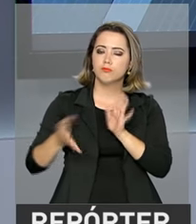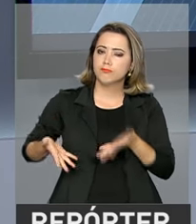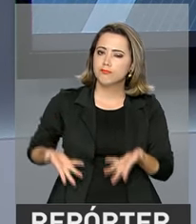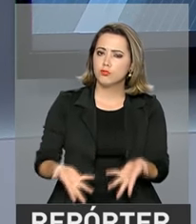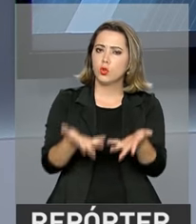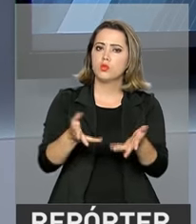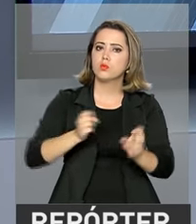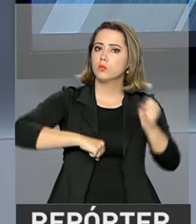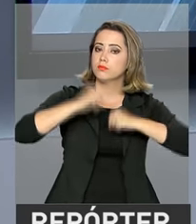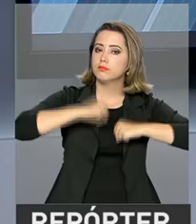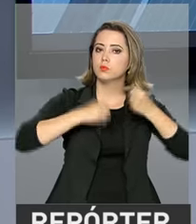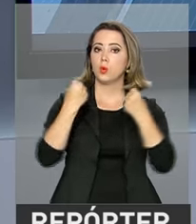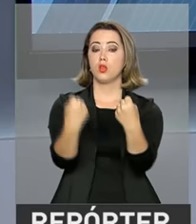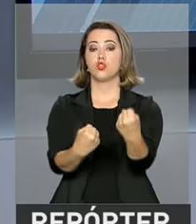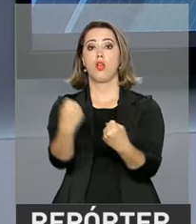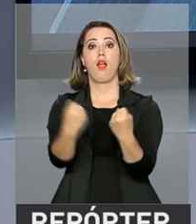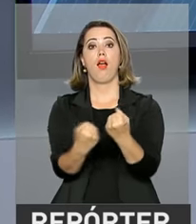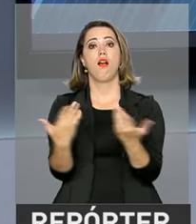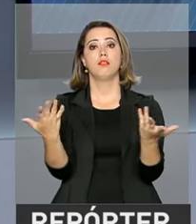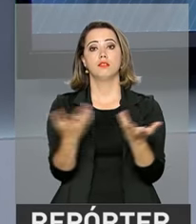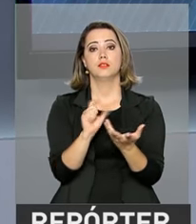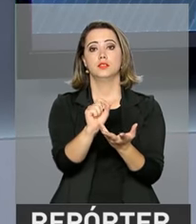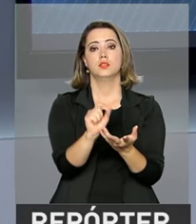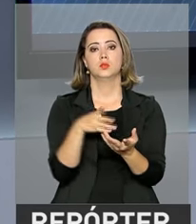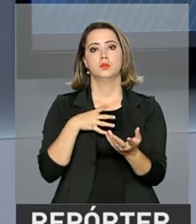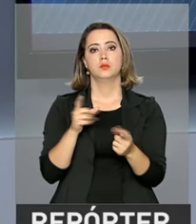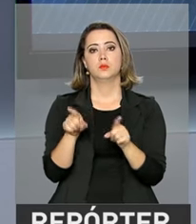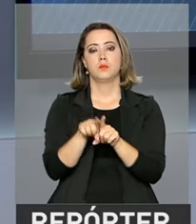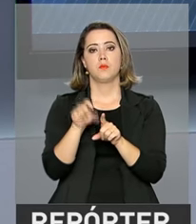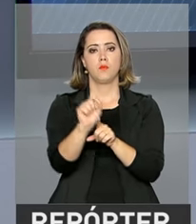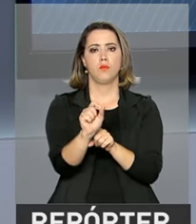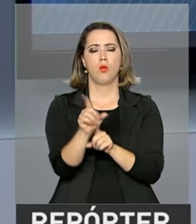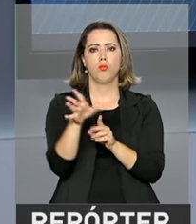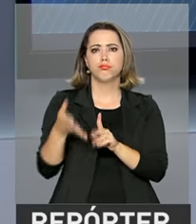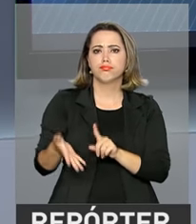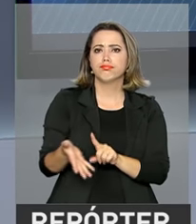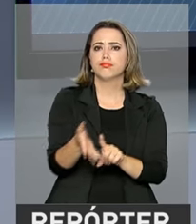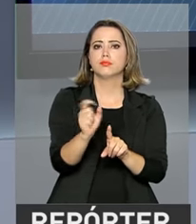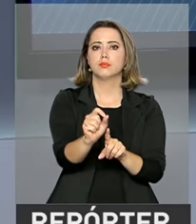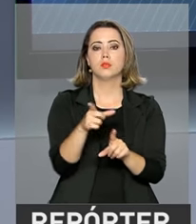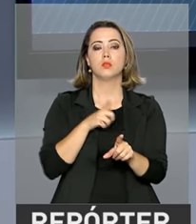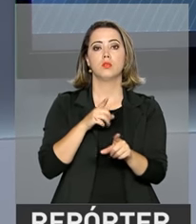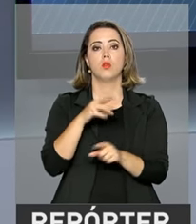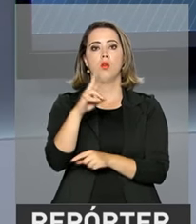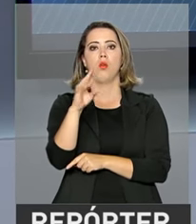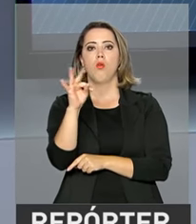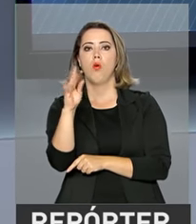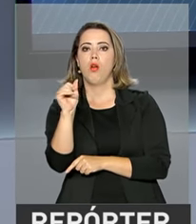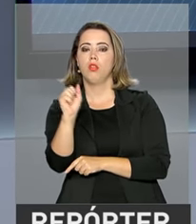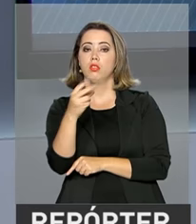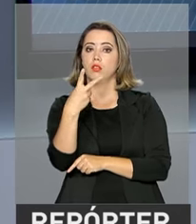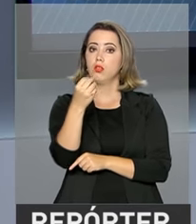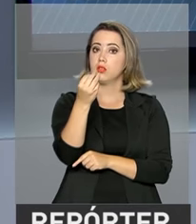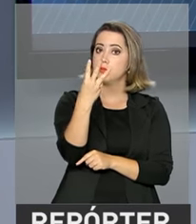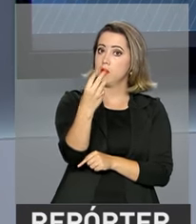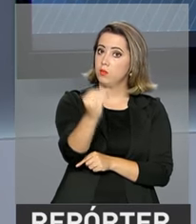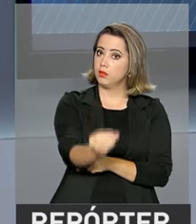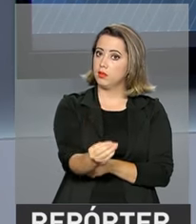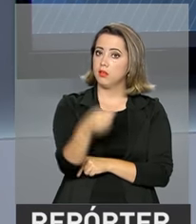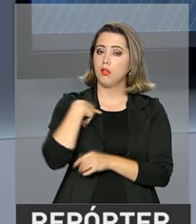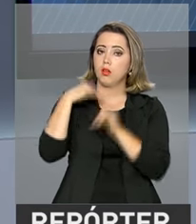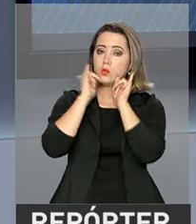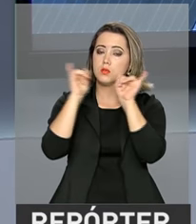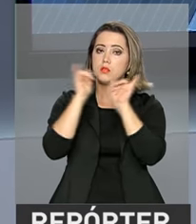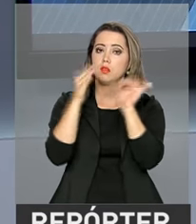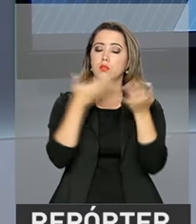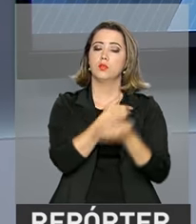de incentivos à indústria automotiva para impulsionar o setor. O Rota 2030 foi anunciado pelo governo federal e